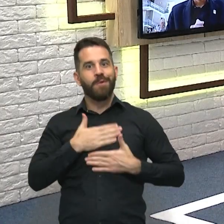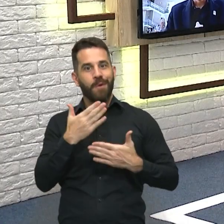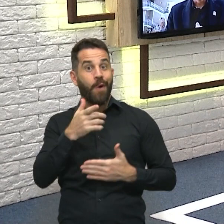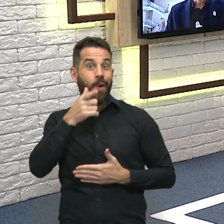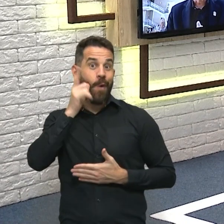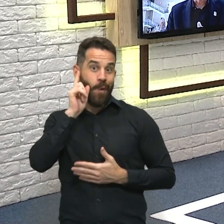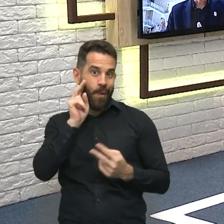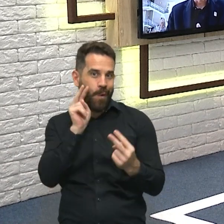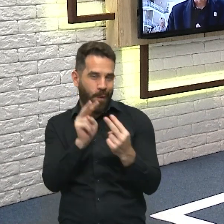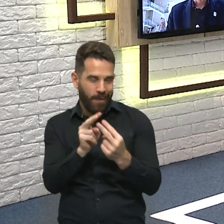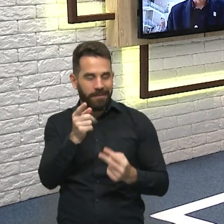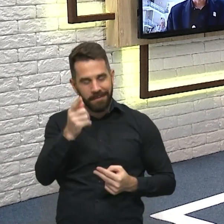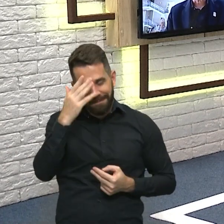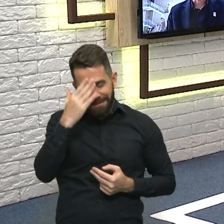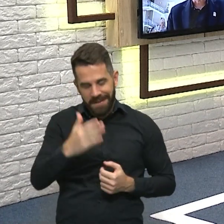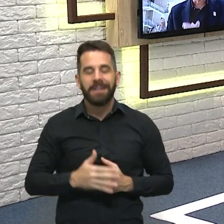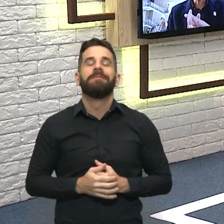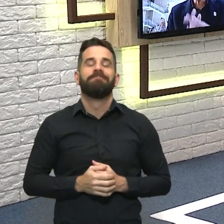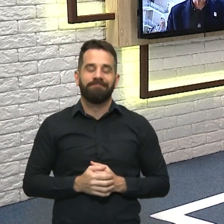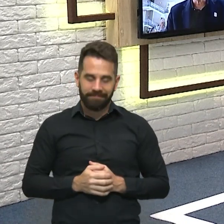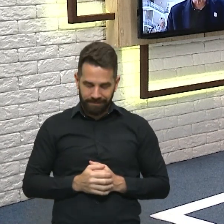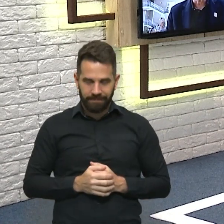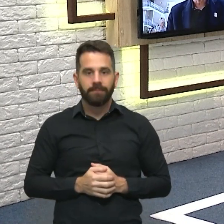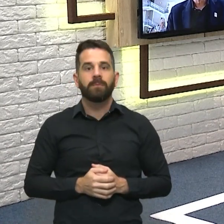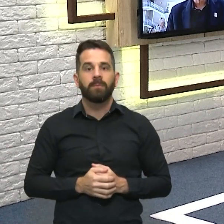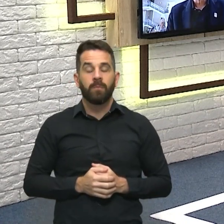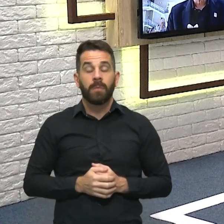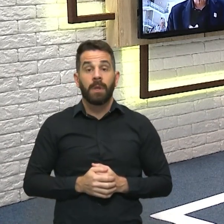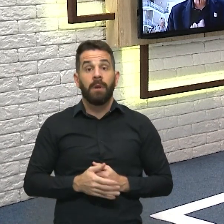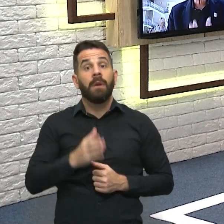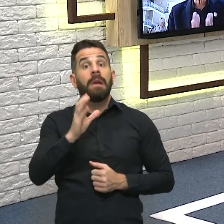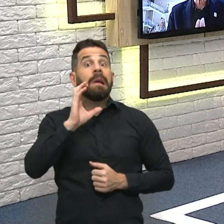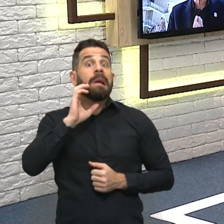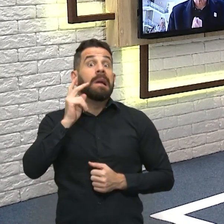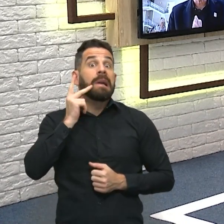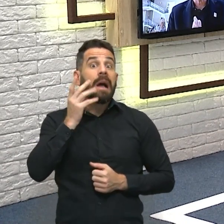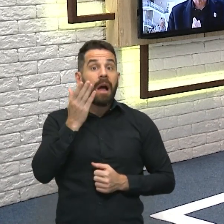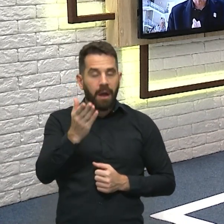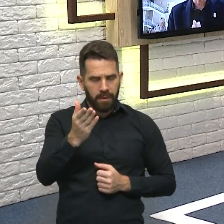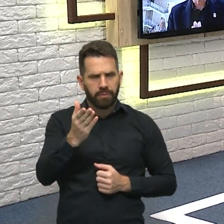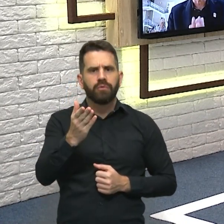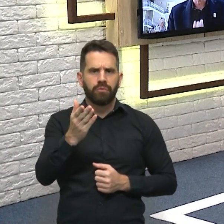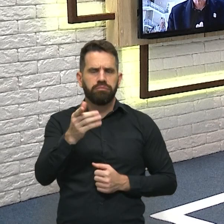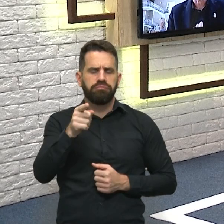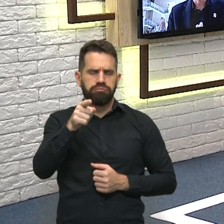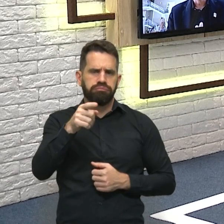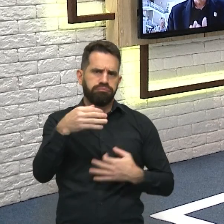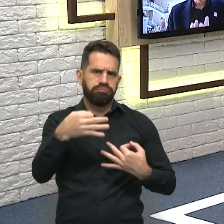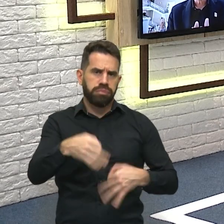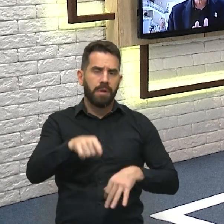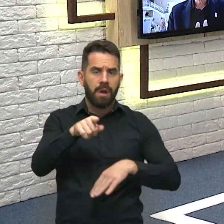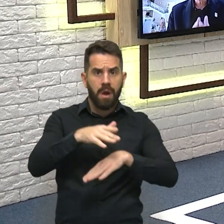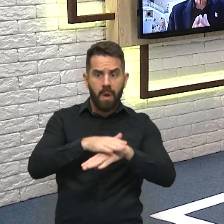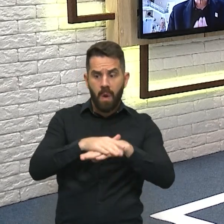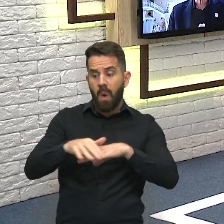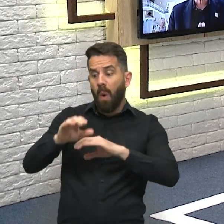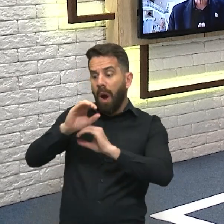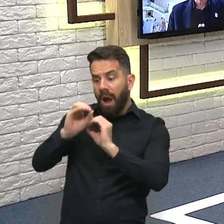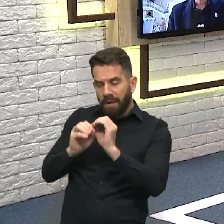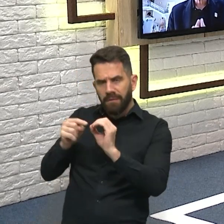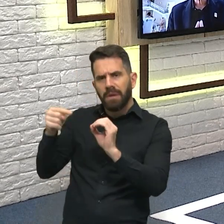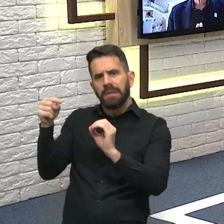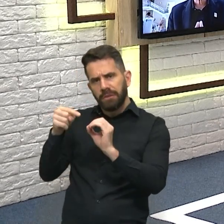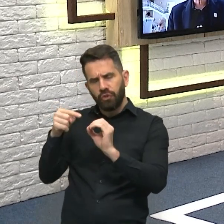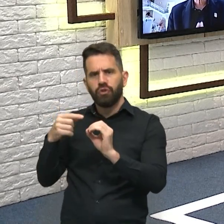Muito obrigado. Muito obrigado. Cássio, a UFG, ela optou por ser uma instituição inclusiva porque nós